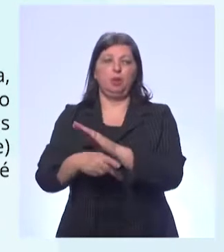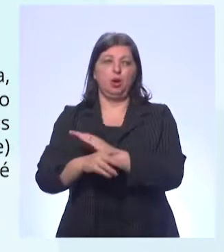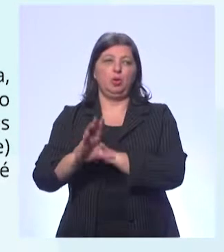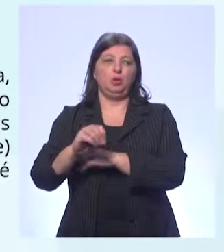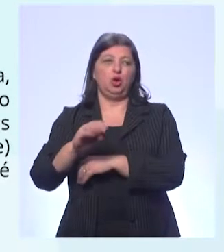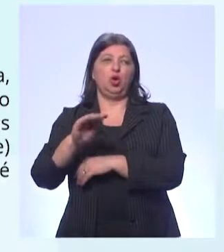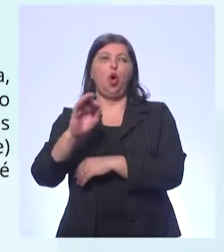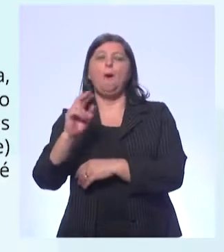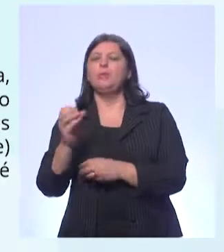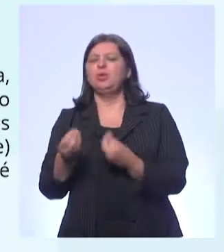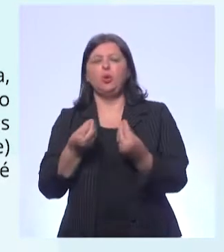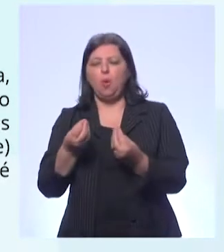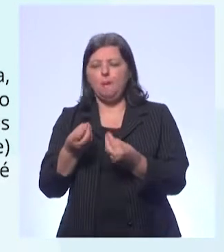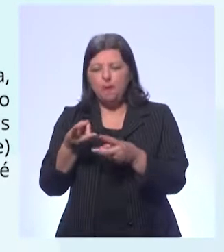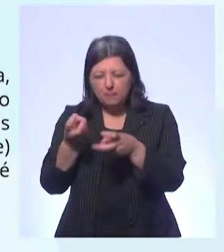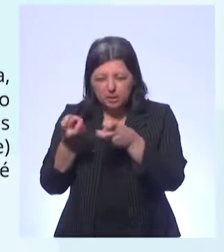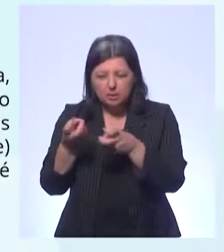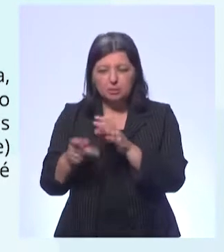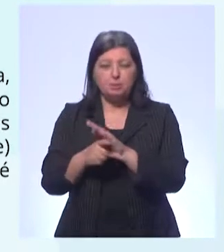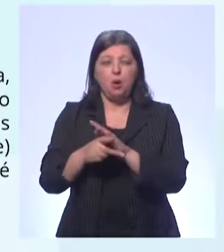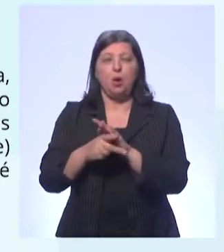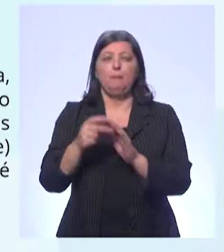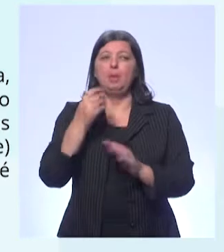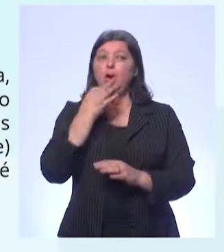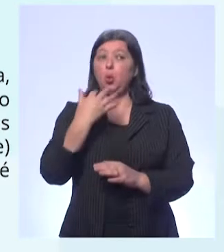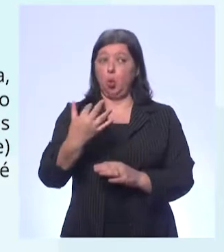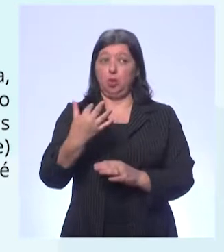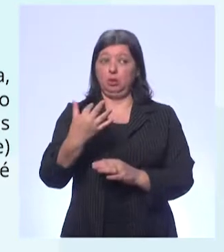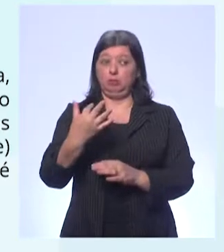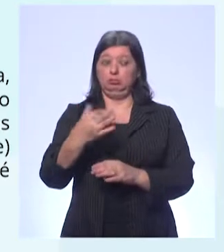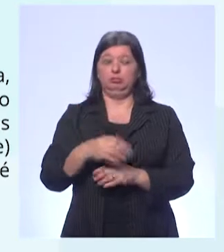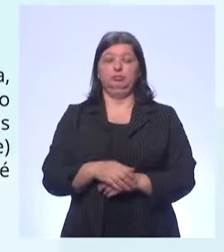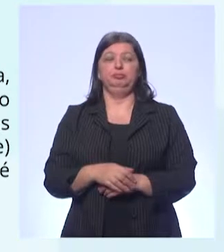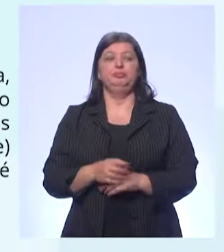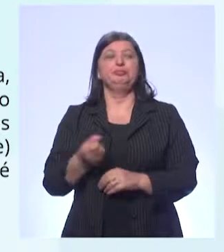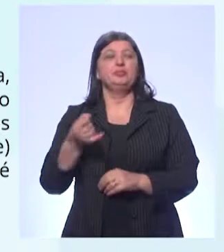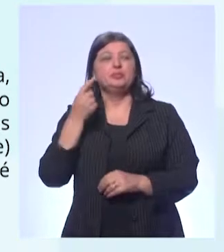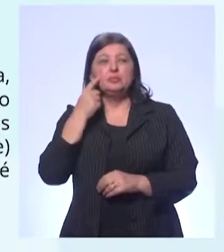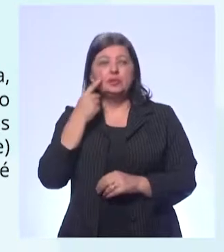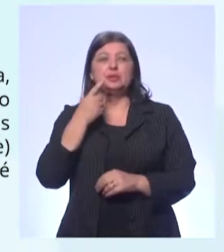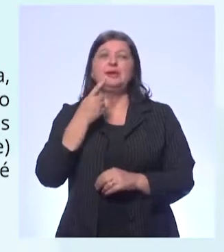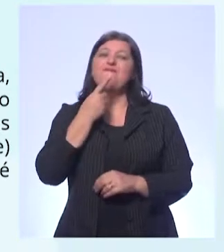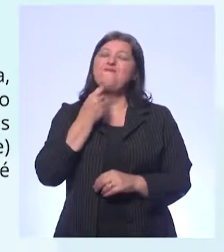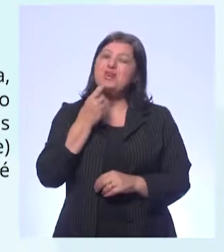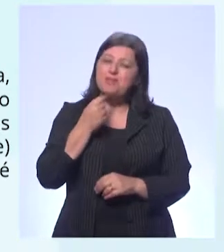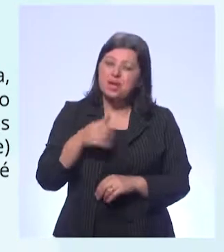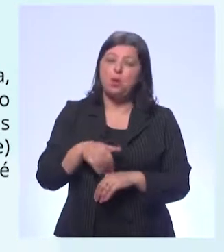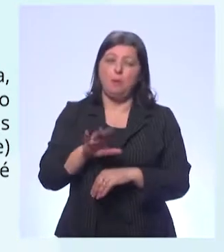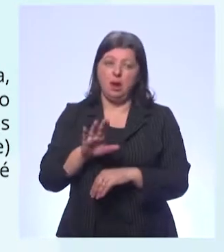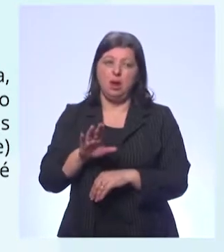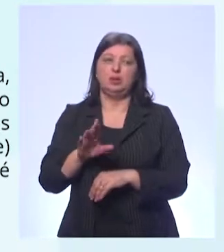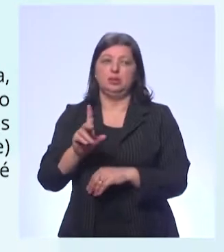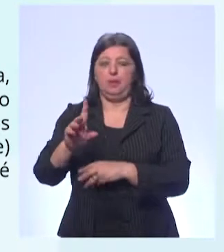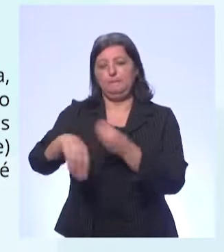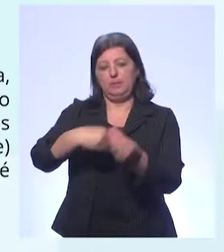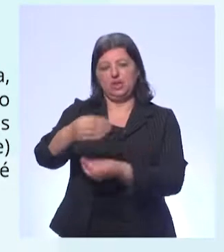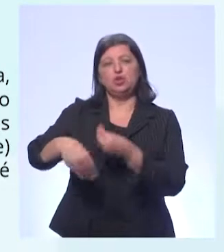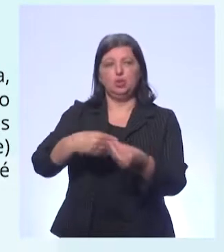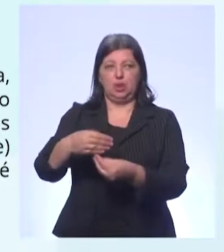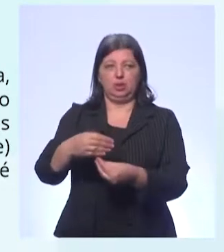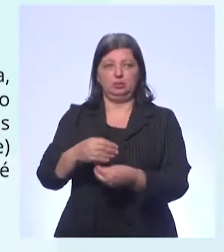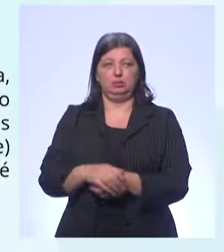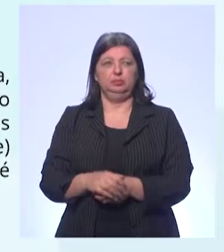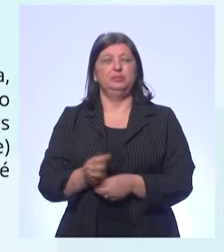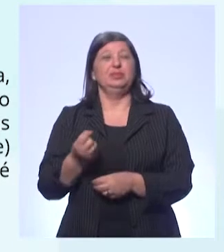que eu percebo essa mistura? Pela coloração da joia. As joias que têm a coloração mais avermelhada é uma mistura de cobre. Então, se o ouro